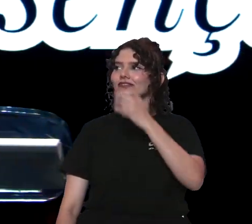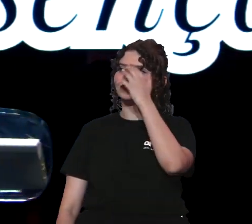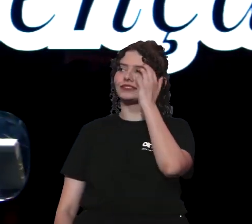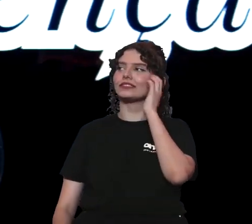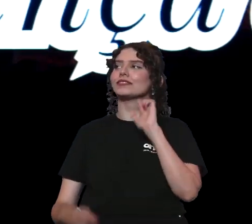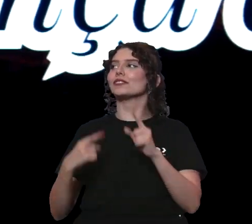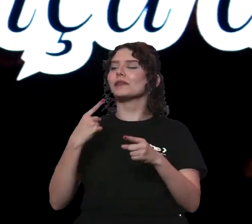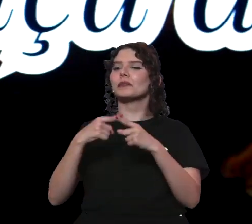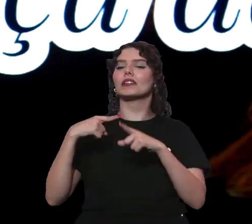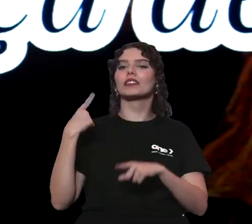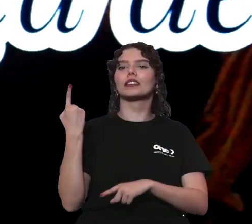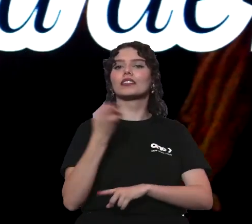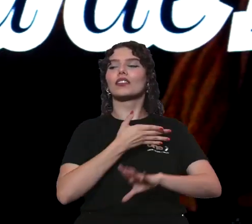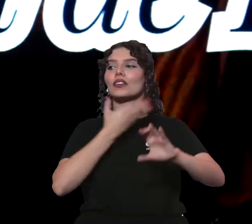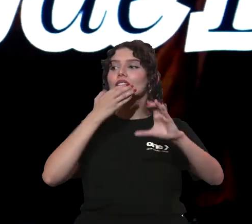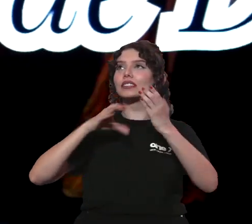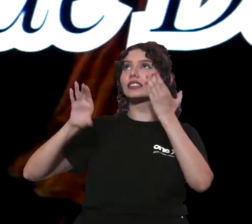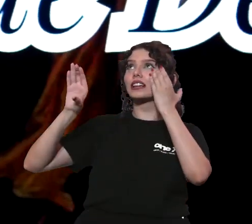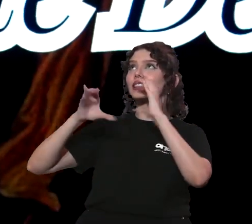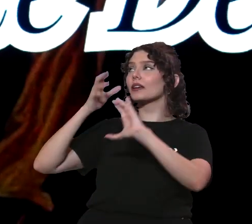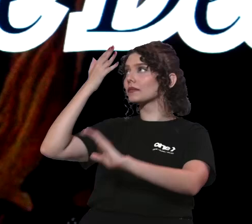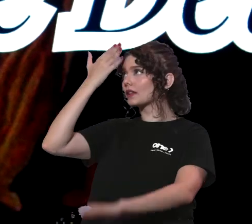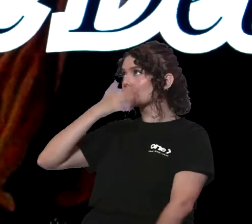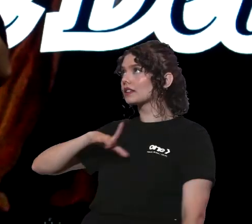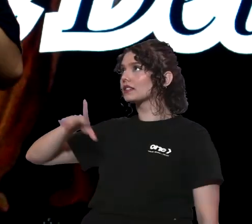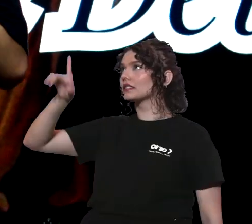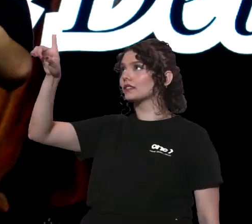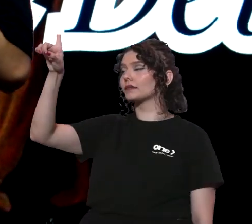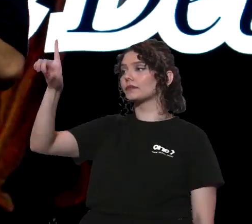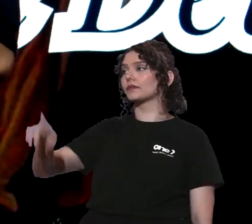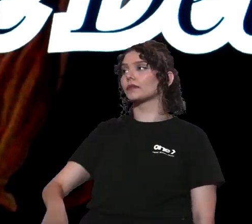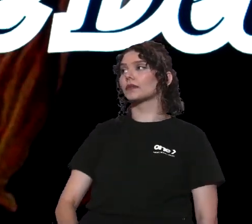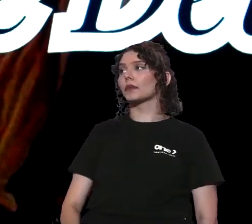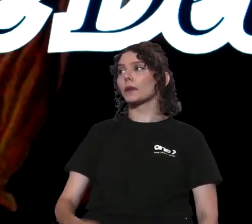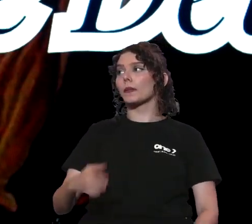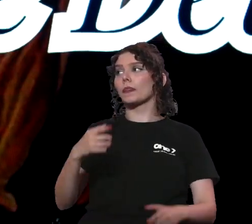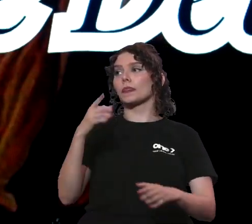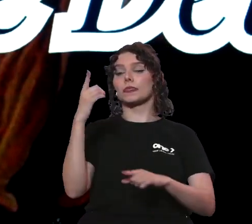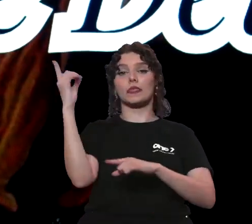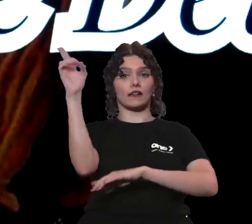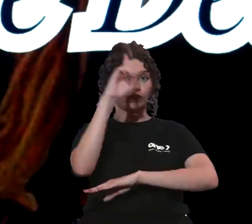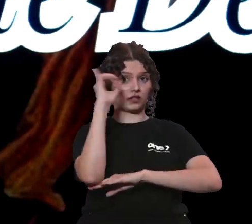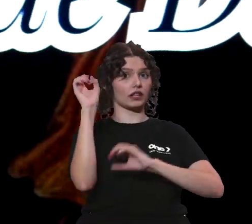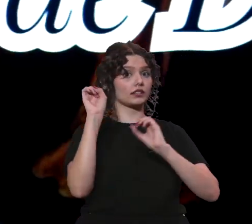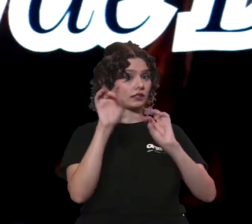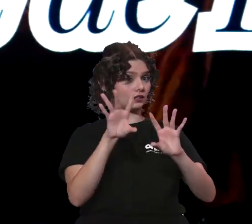Por que nós cantamos na presença de Deus? Davi aqui está ensinando.